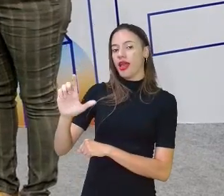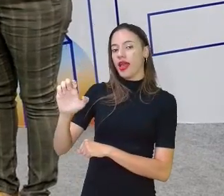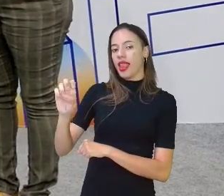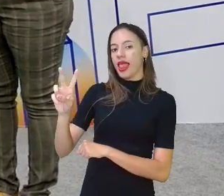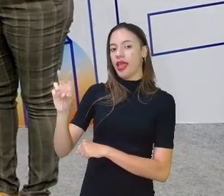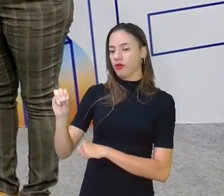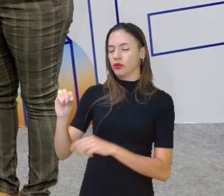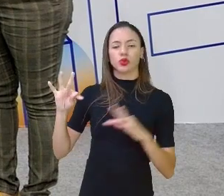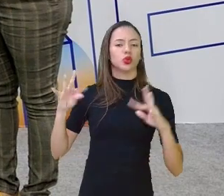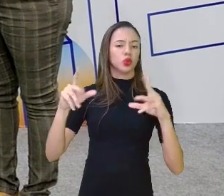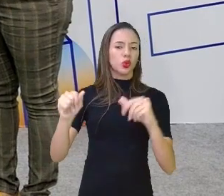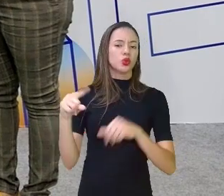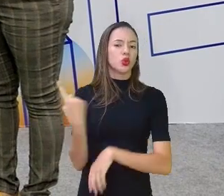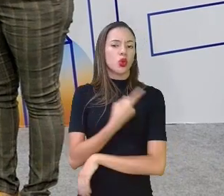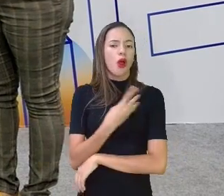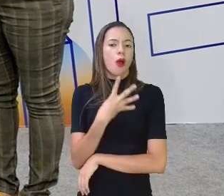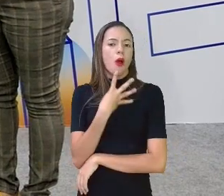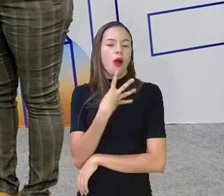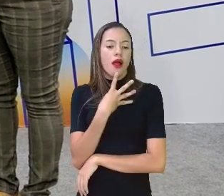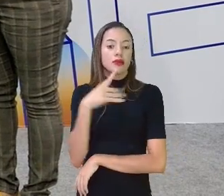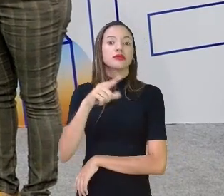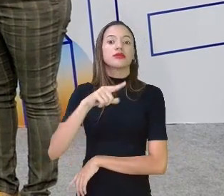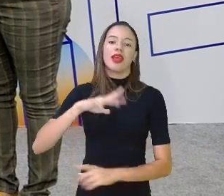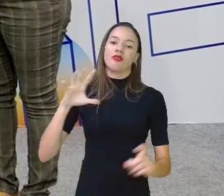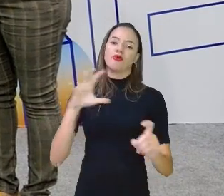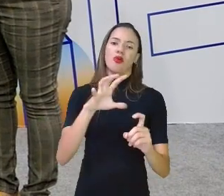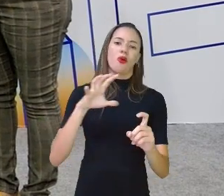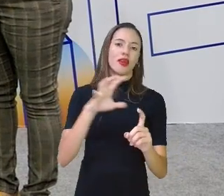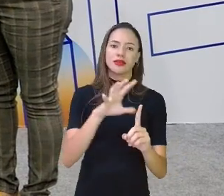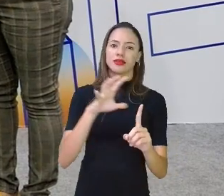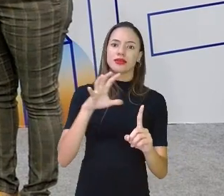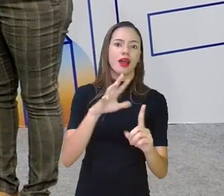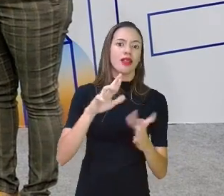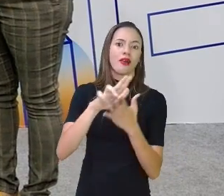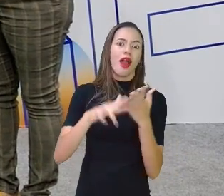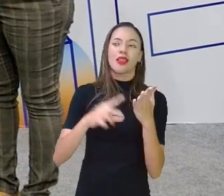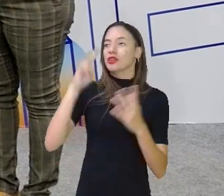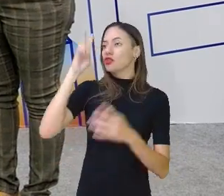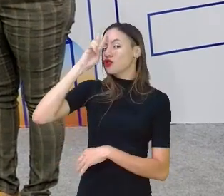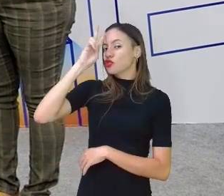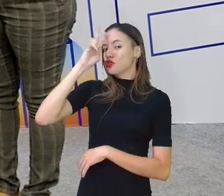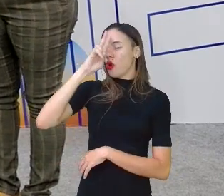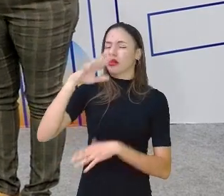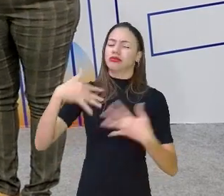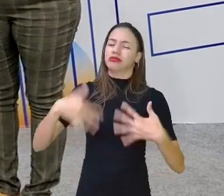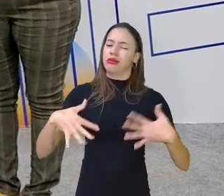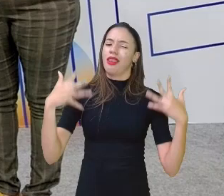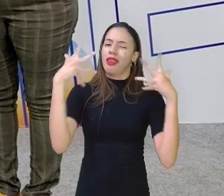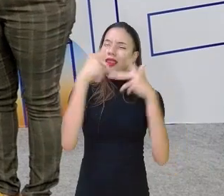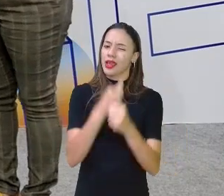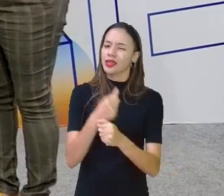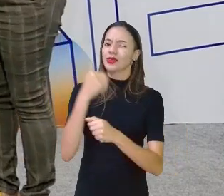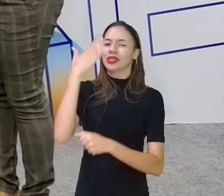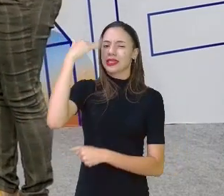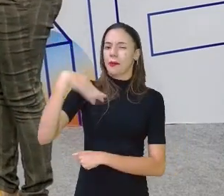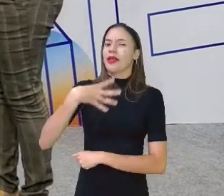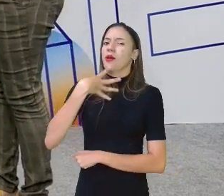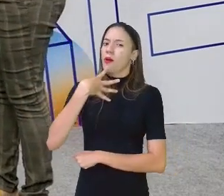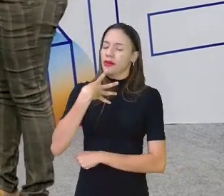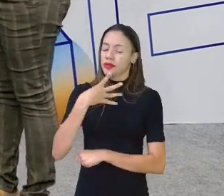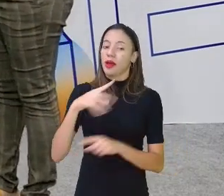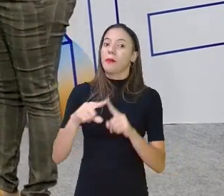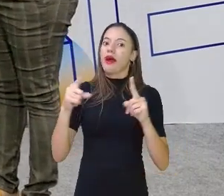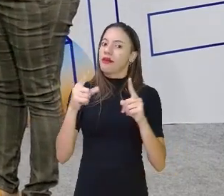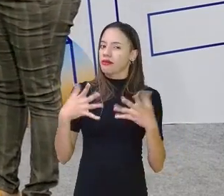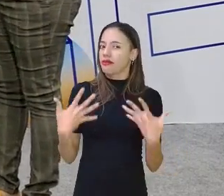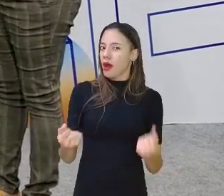conhece veio para a gente de uma história, de uma história, de uma história. E isso é muito lindo de saber. Mas a gente continua. Eu